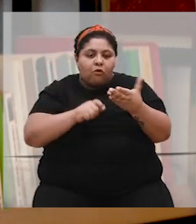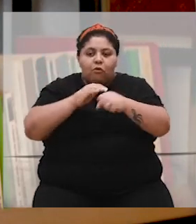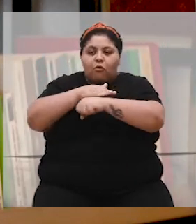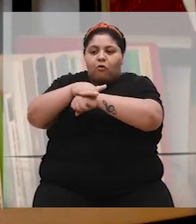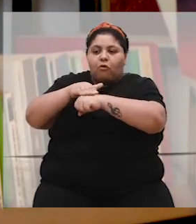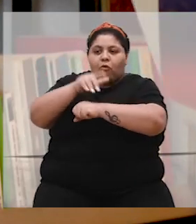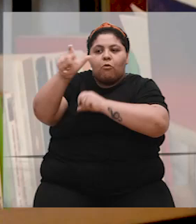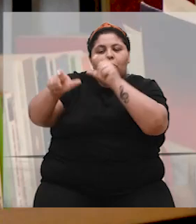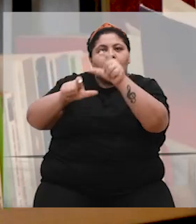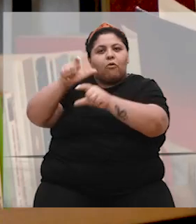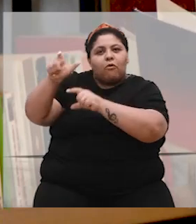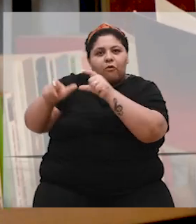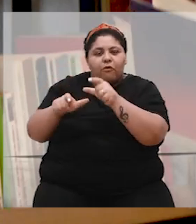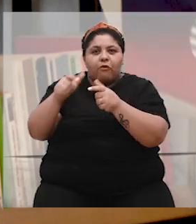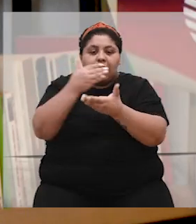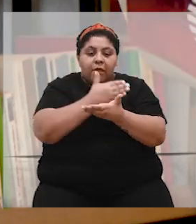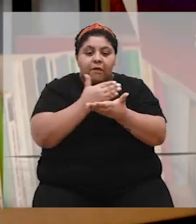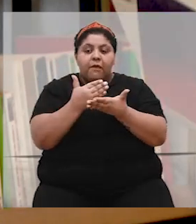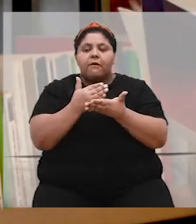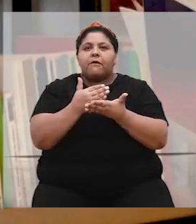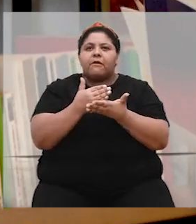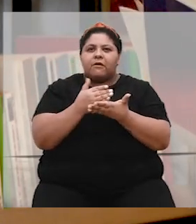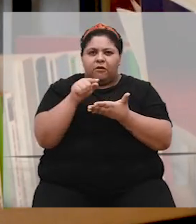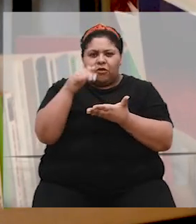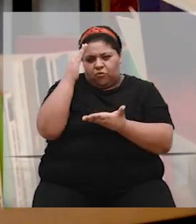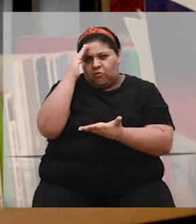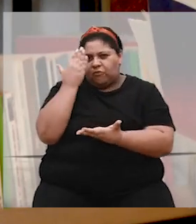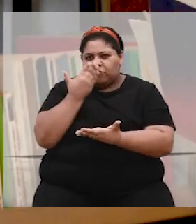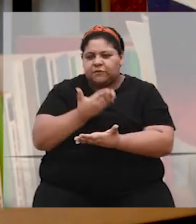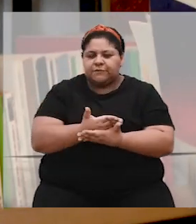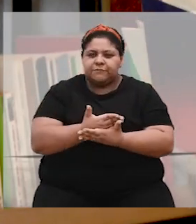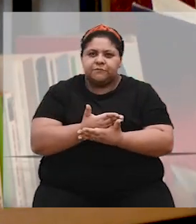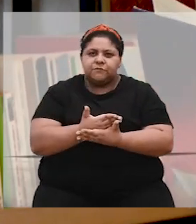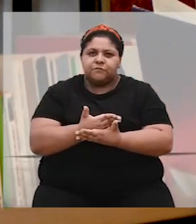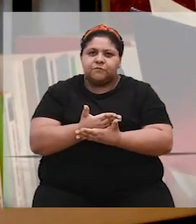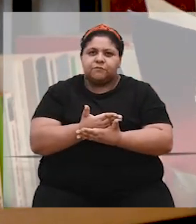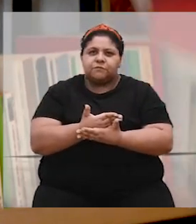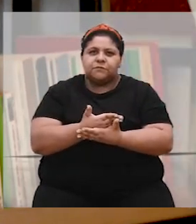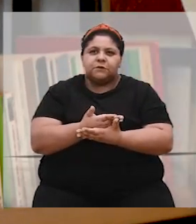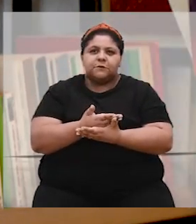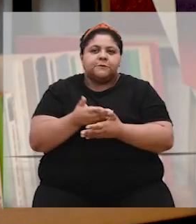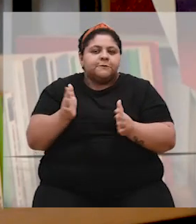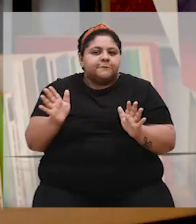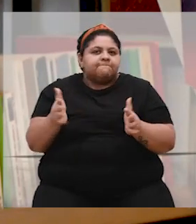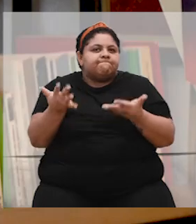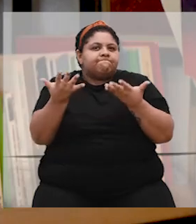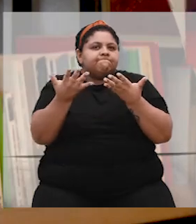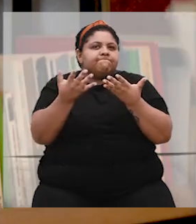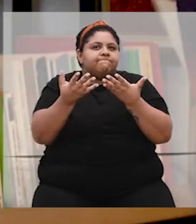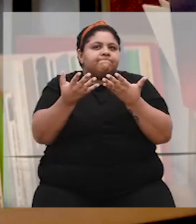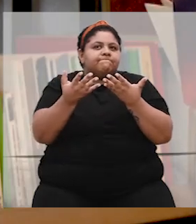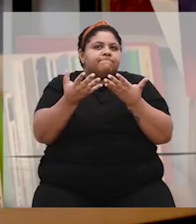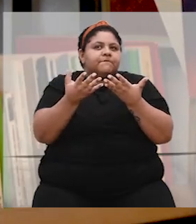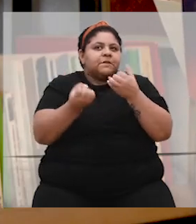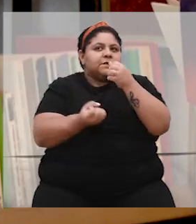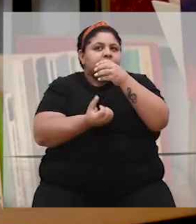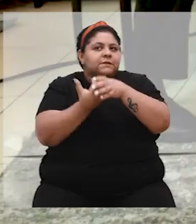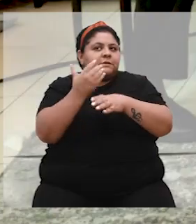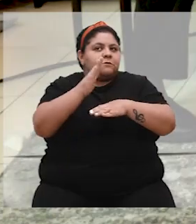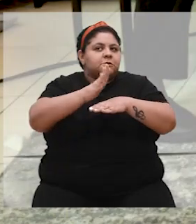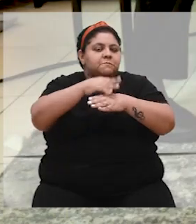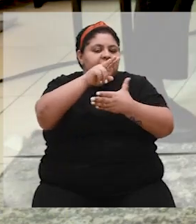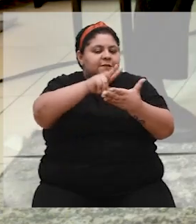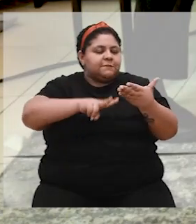escritor conversar com o seu público? E a partir disso, tu acreditas que instiga a formação de mais